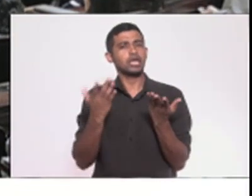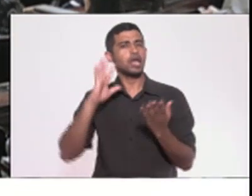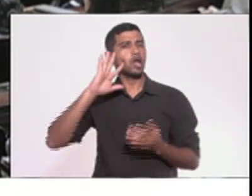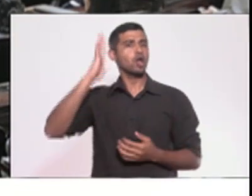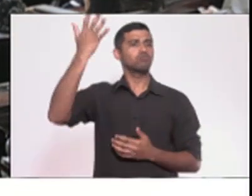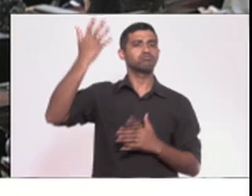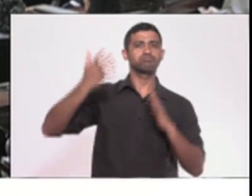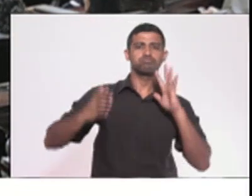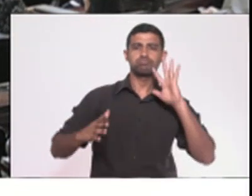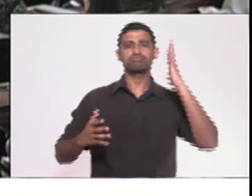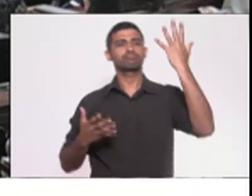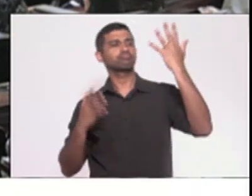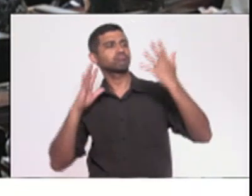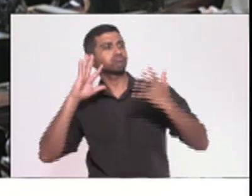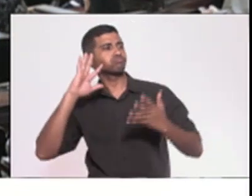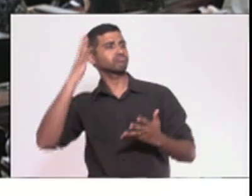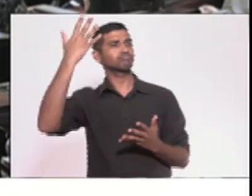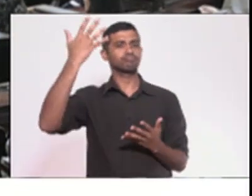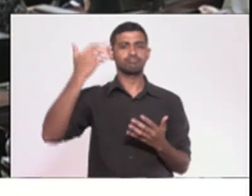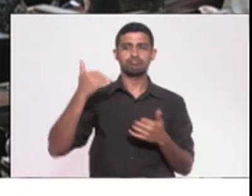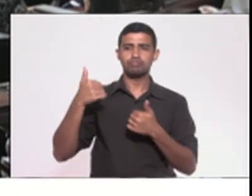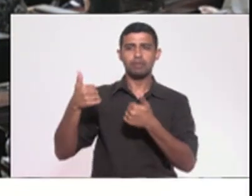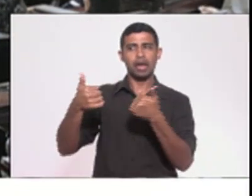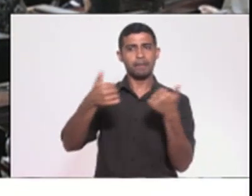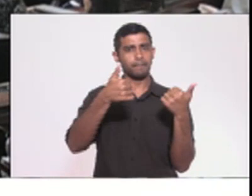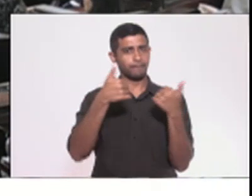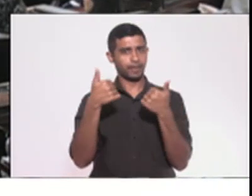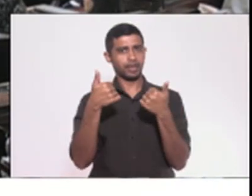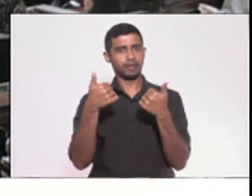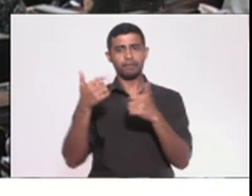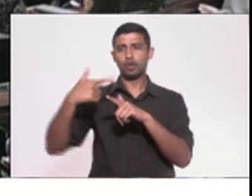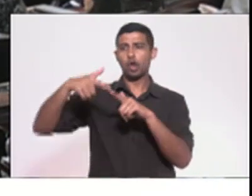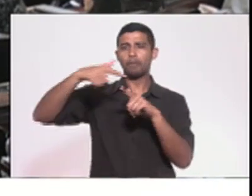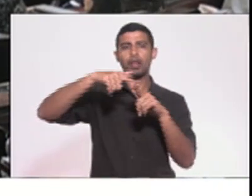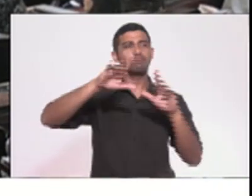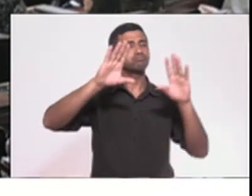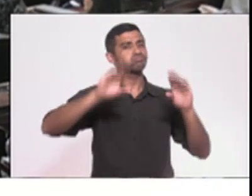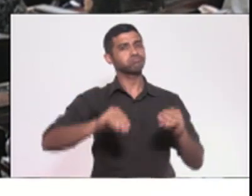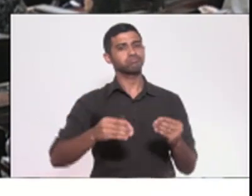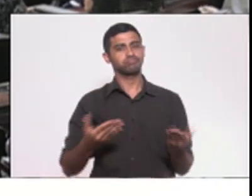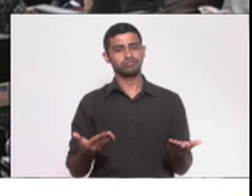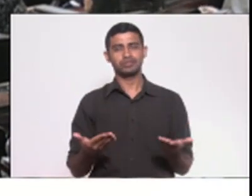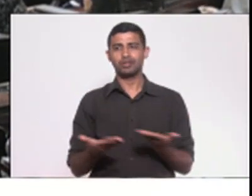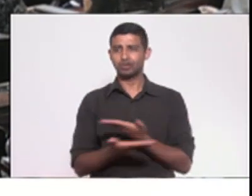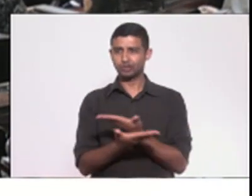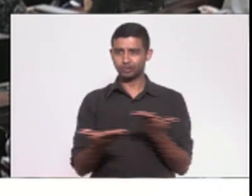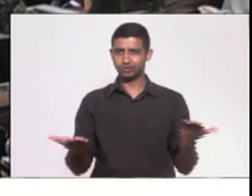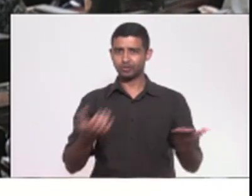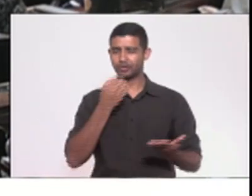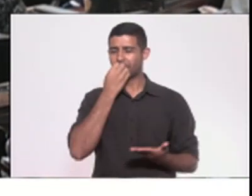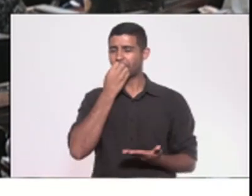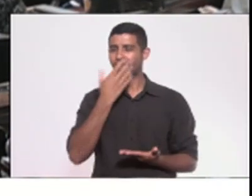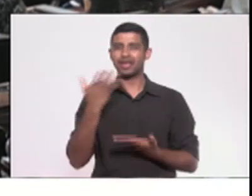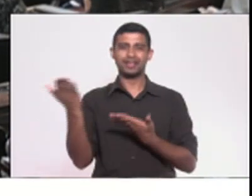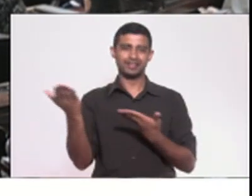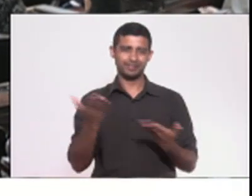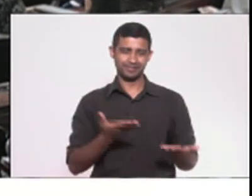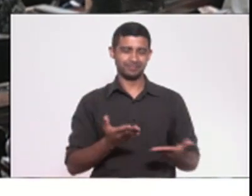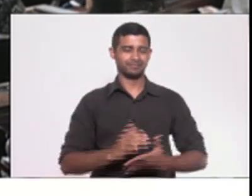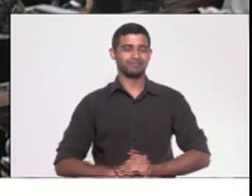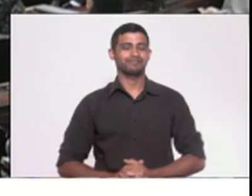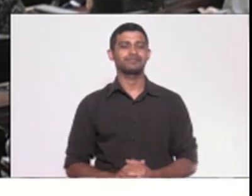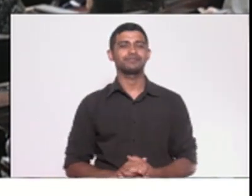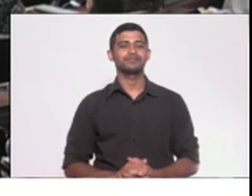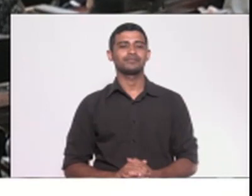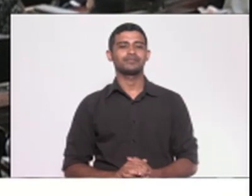soluções eficazes e coerentes para esses problemas. Sejam todos muito